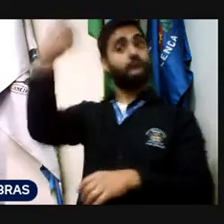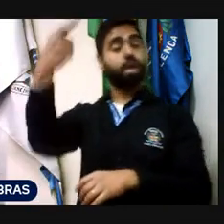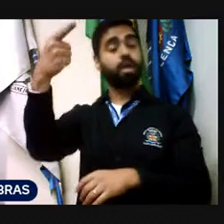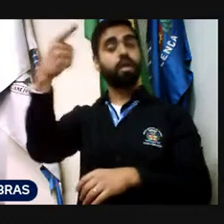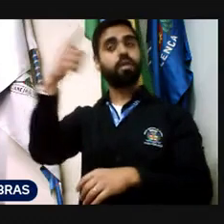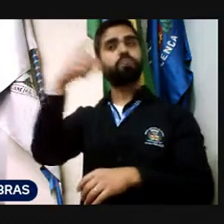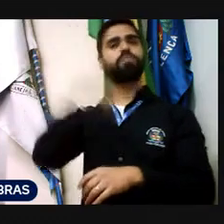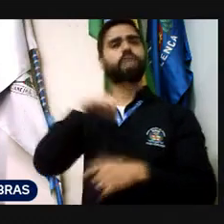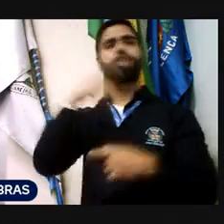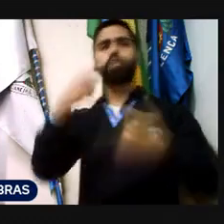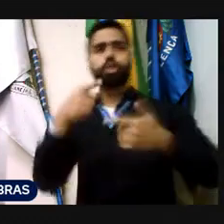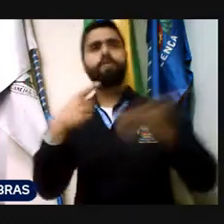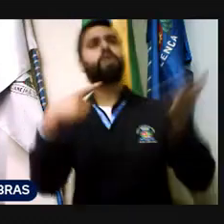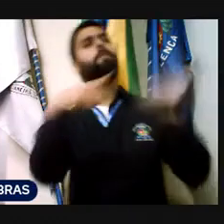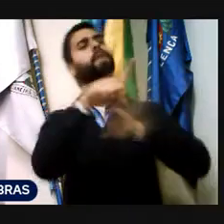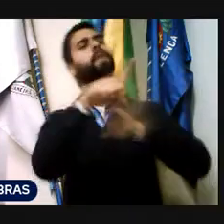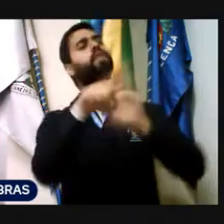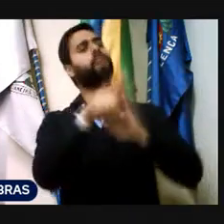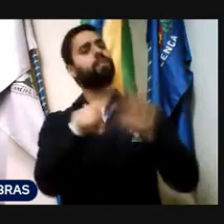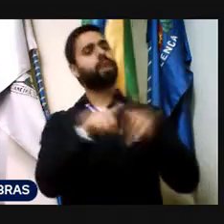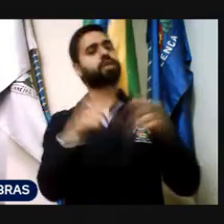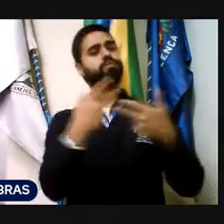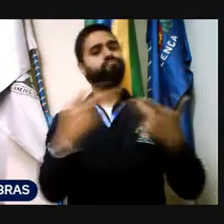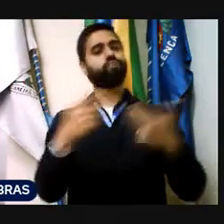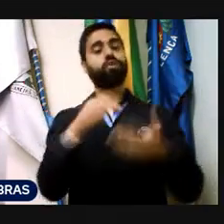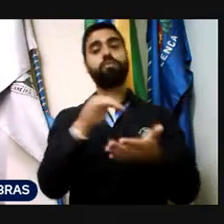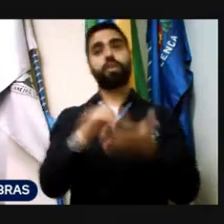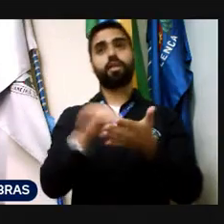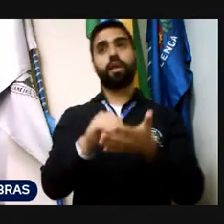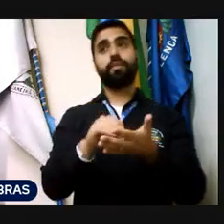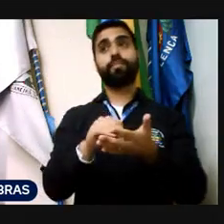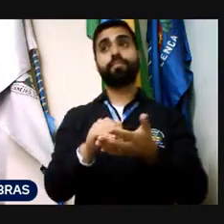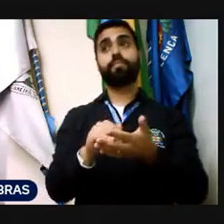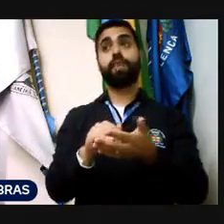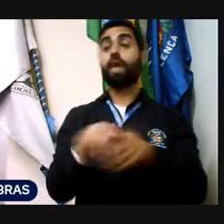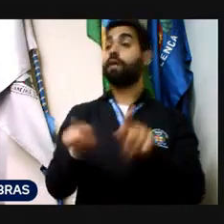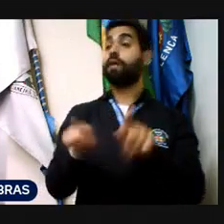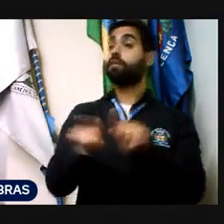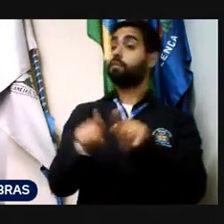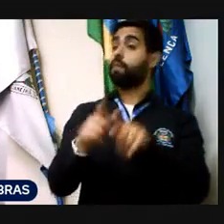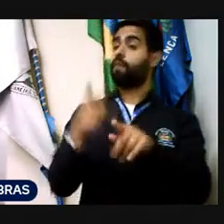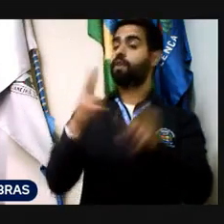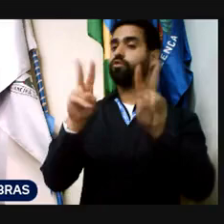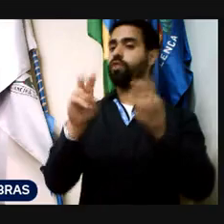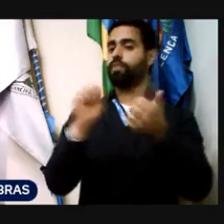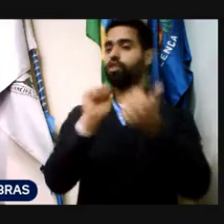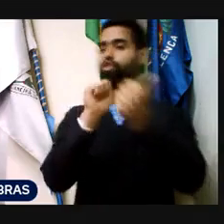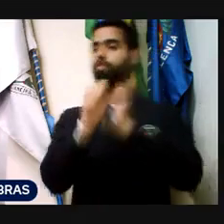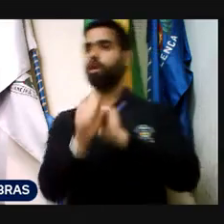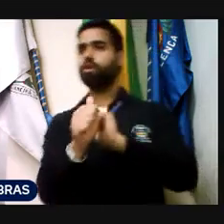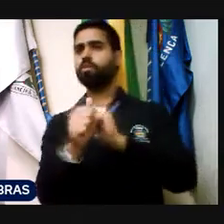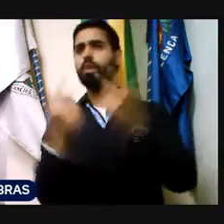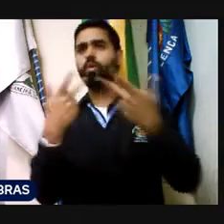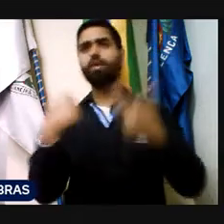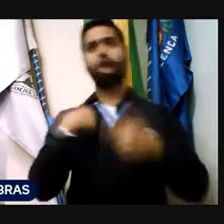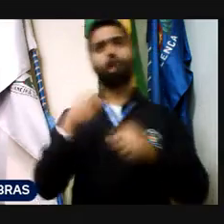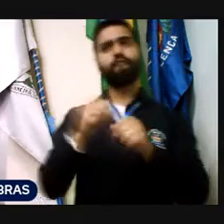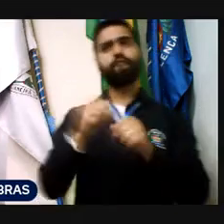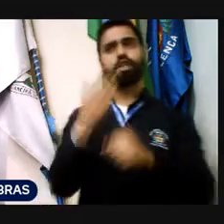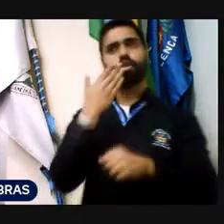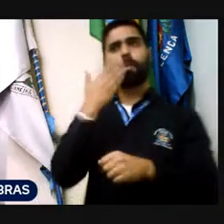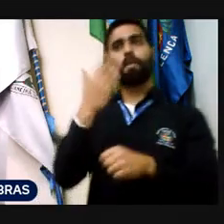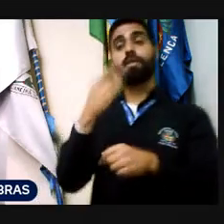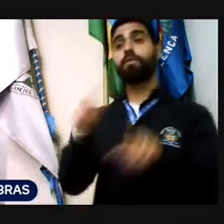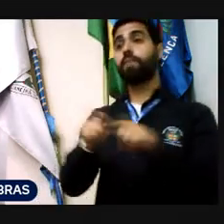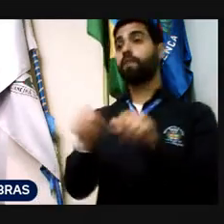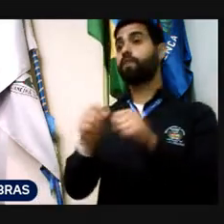vamos estar discutindo sobre isso. E, falando em esporte, a gente já entra numa área onde eu faço um requerimento aqui, dando uma